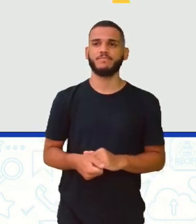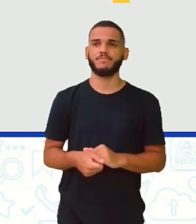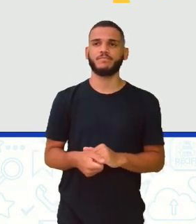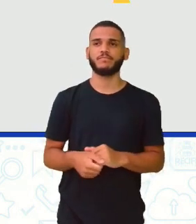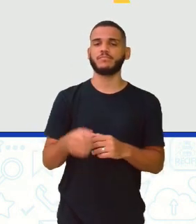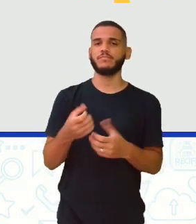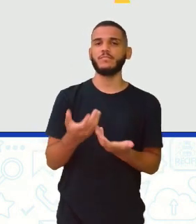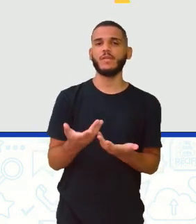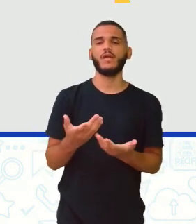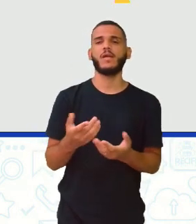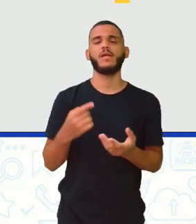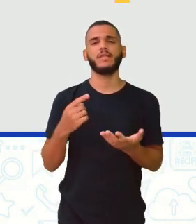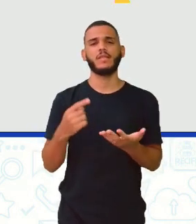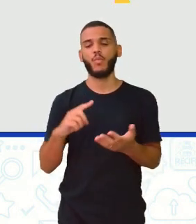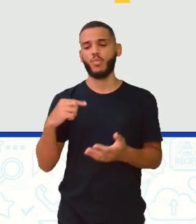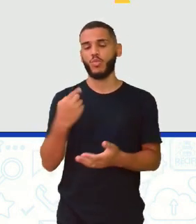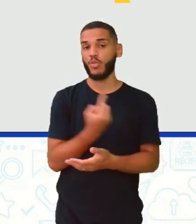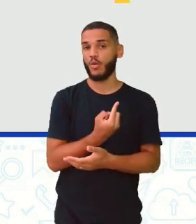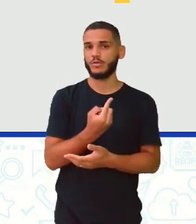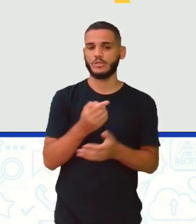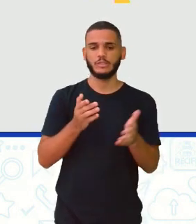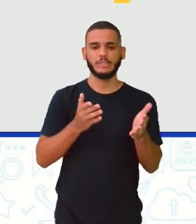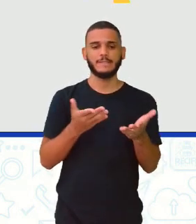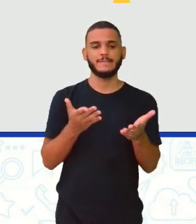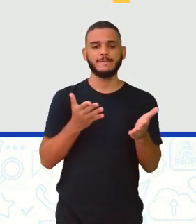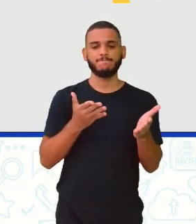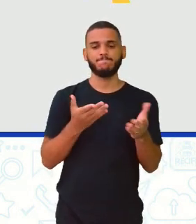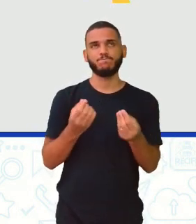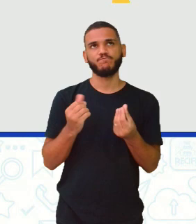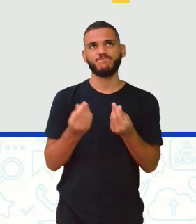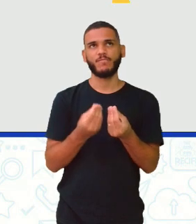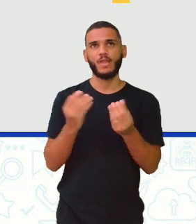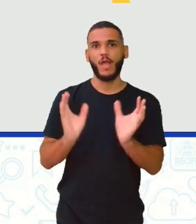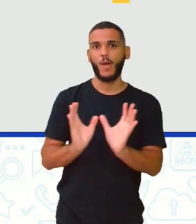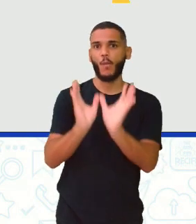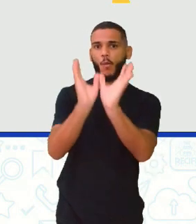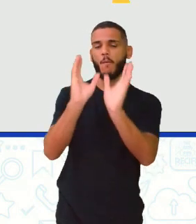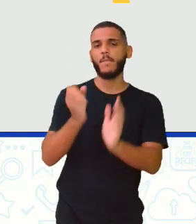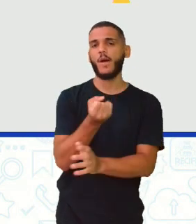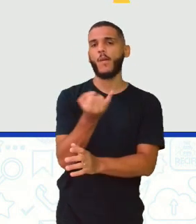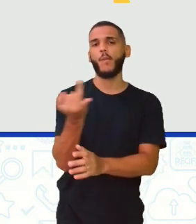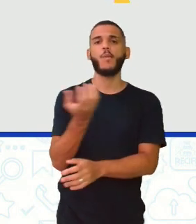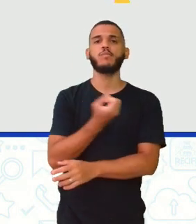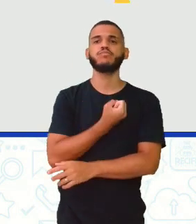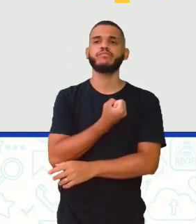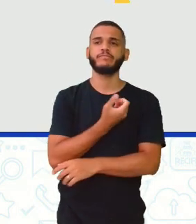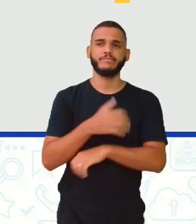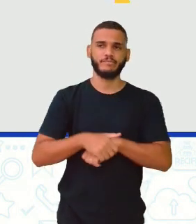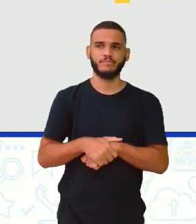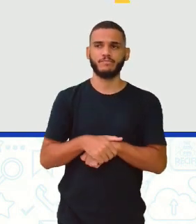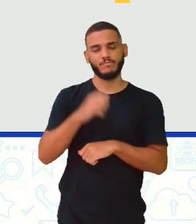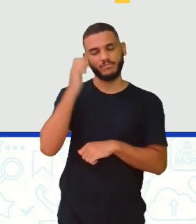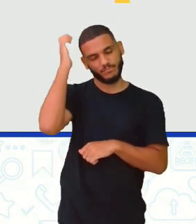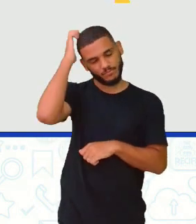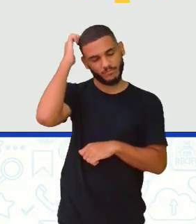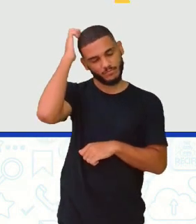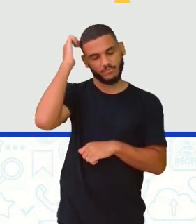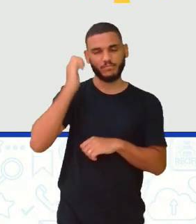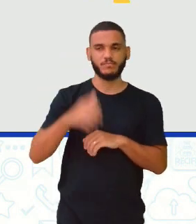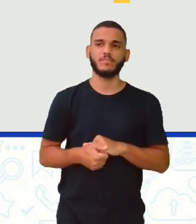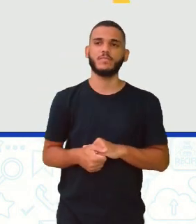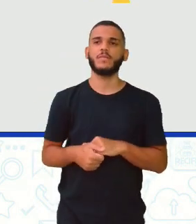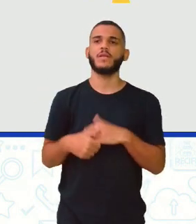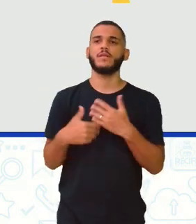que edição estamos? Gente, traz para mim. Veja só, essa